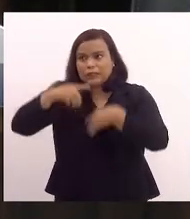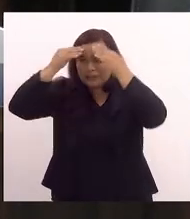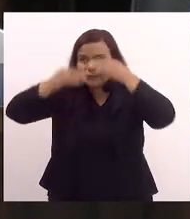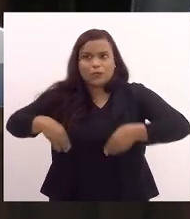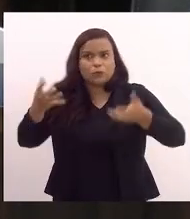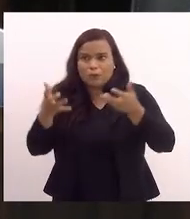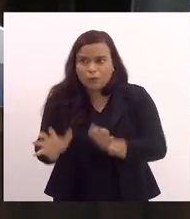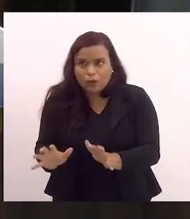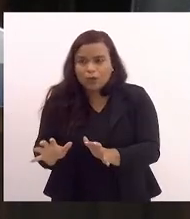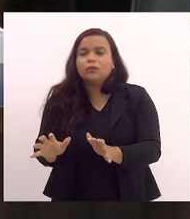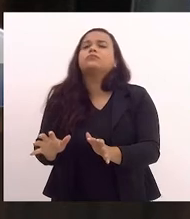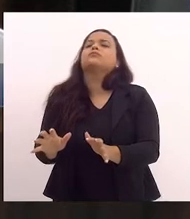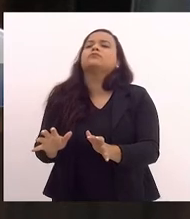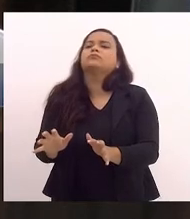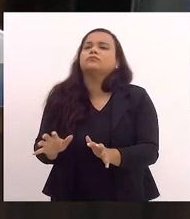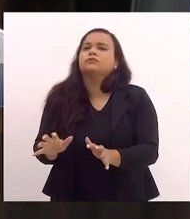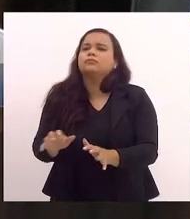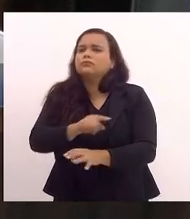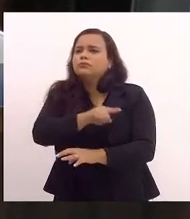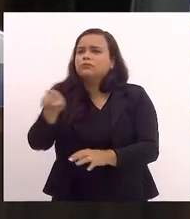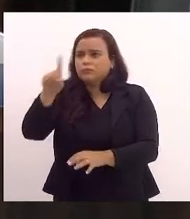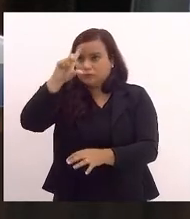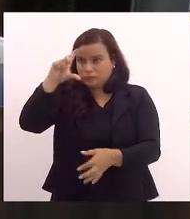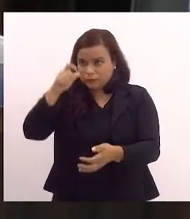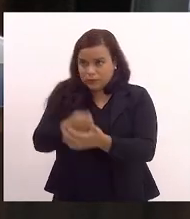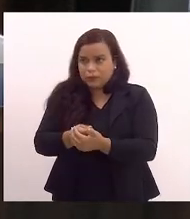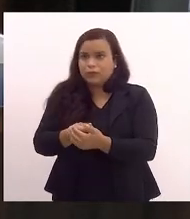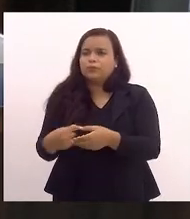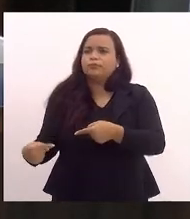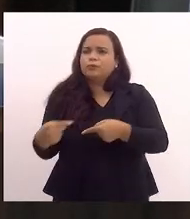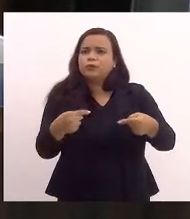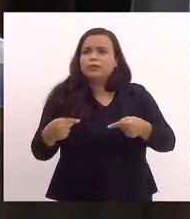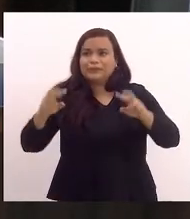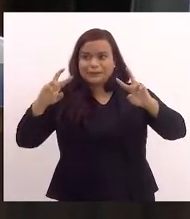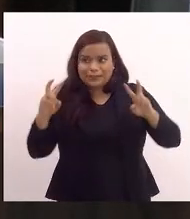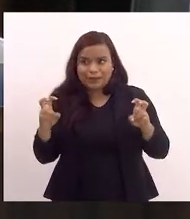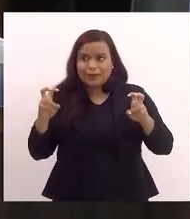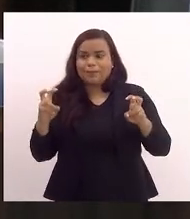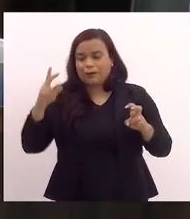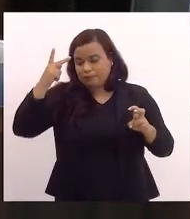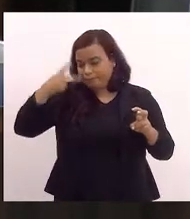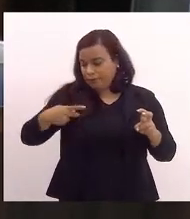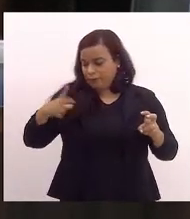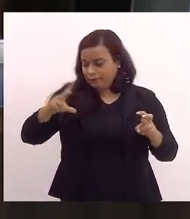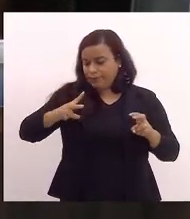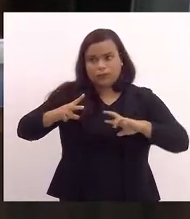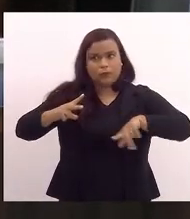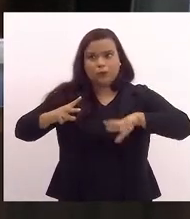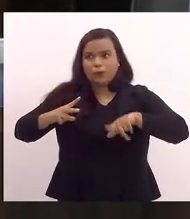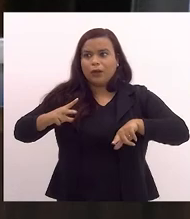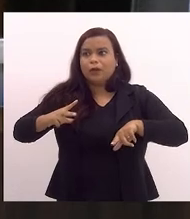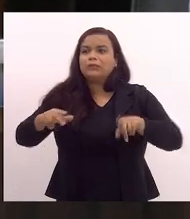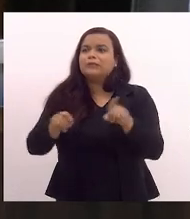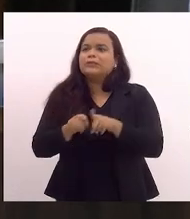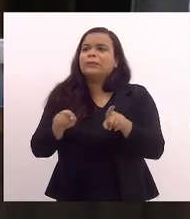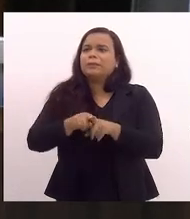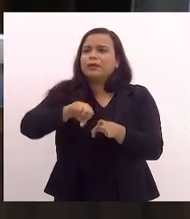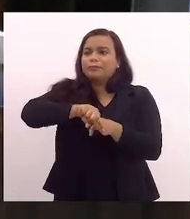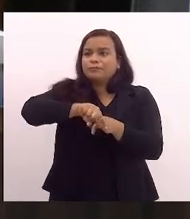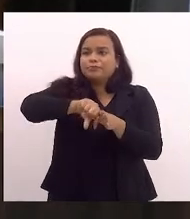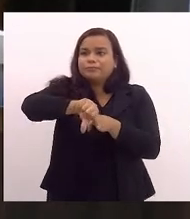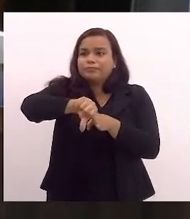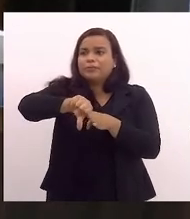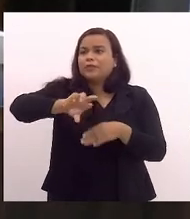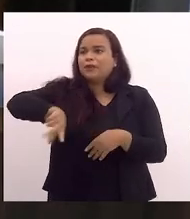desistir, decidiram politizar um tema que não é individual, que não é moral, mas que é